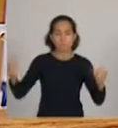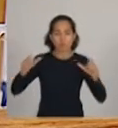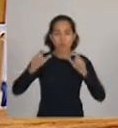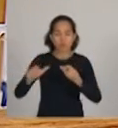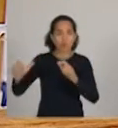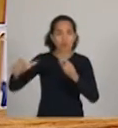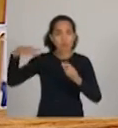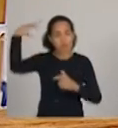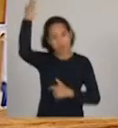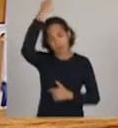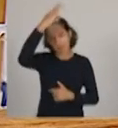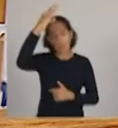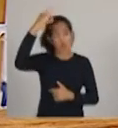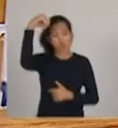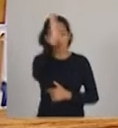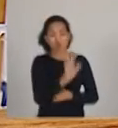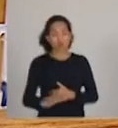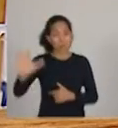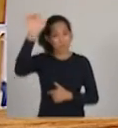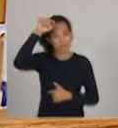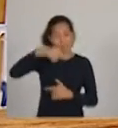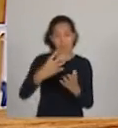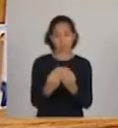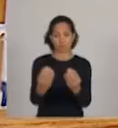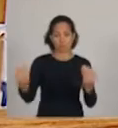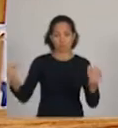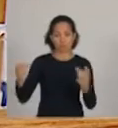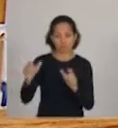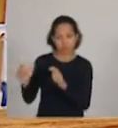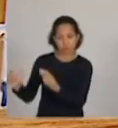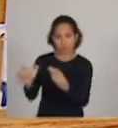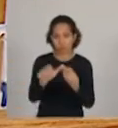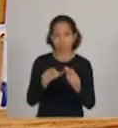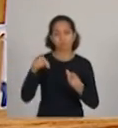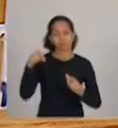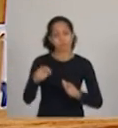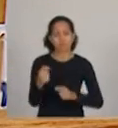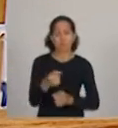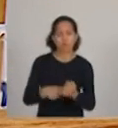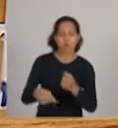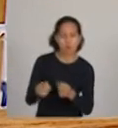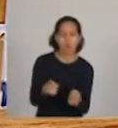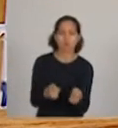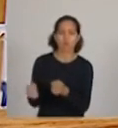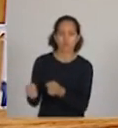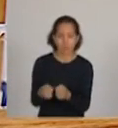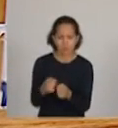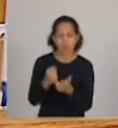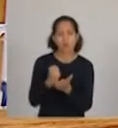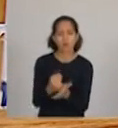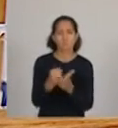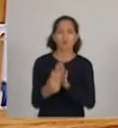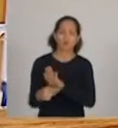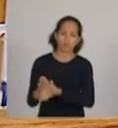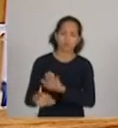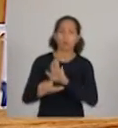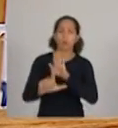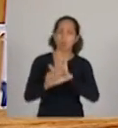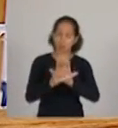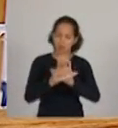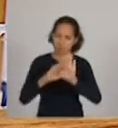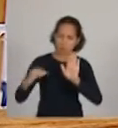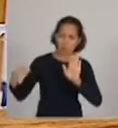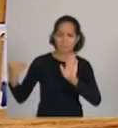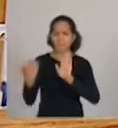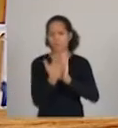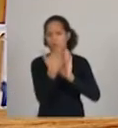do país num estado só, e a coordenação de tudo isso, o apoio, a legalização, o cumprimento das leis e das